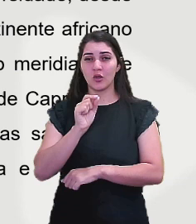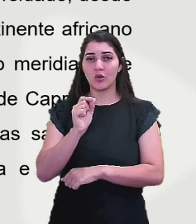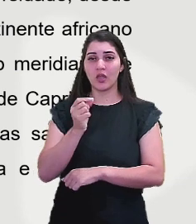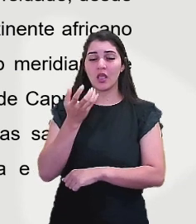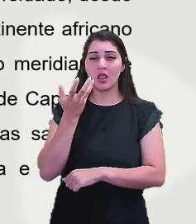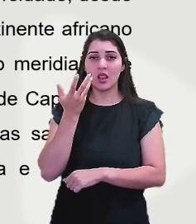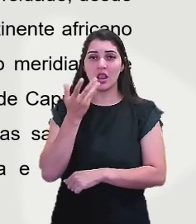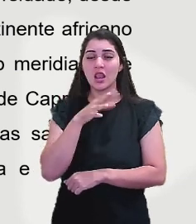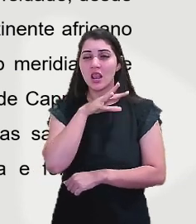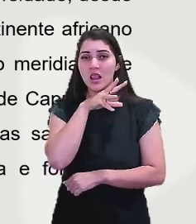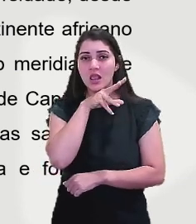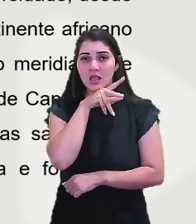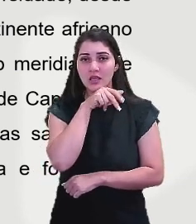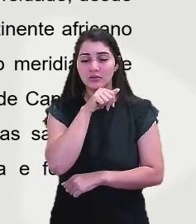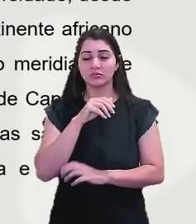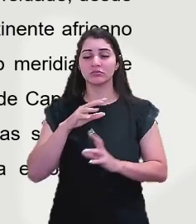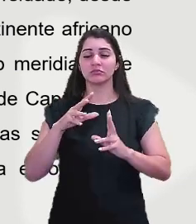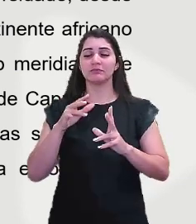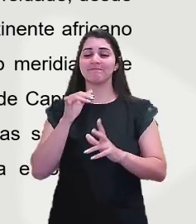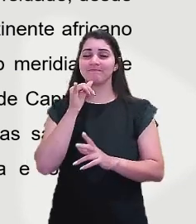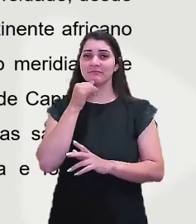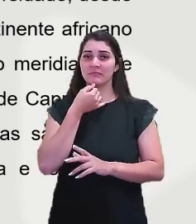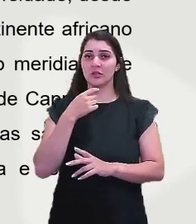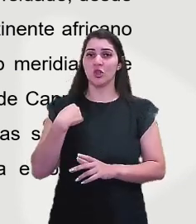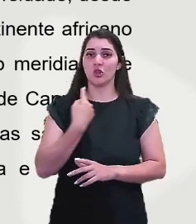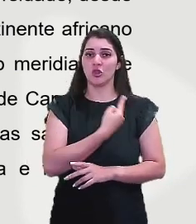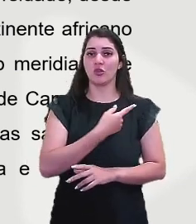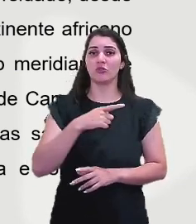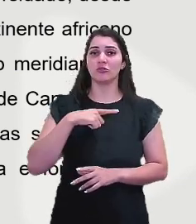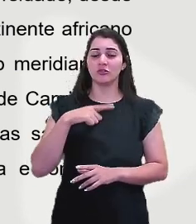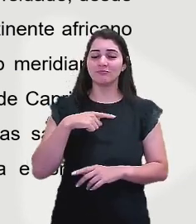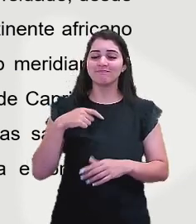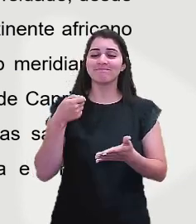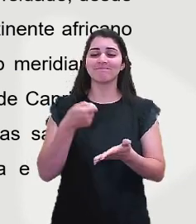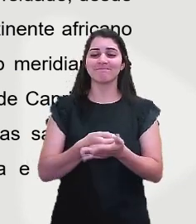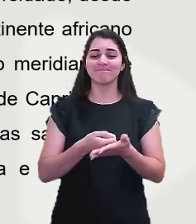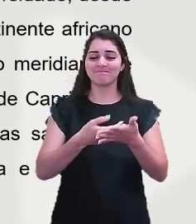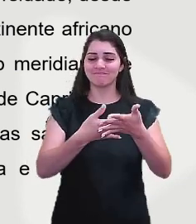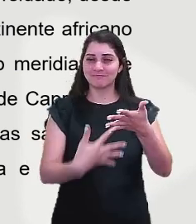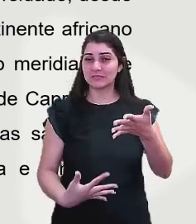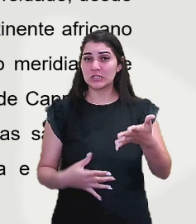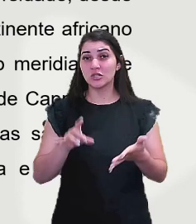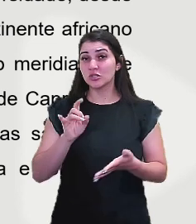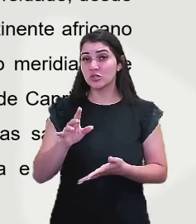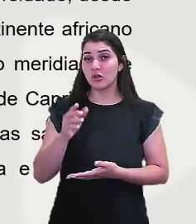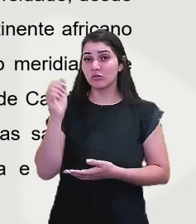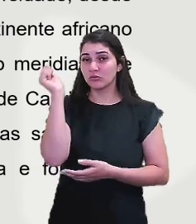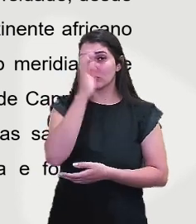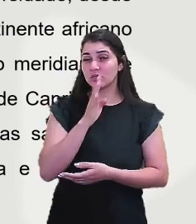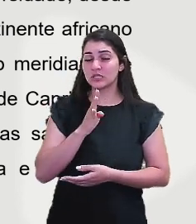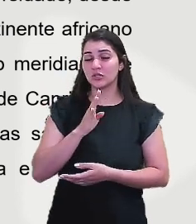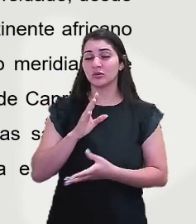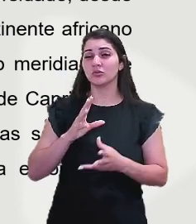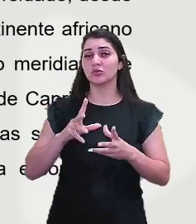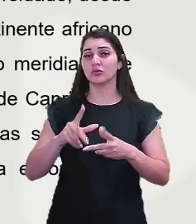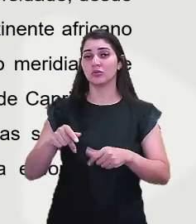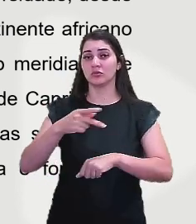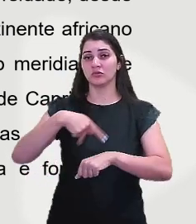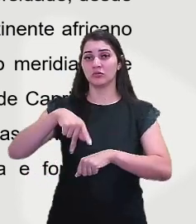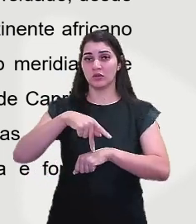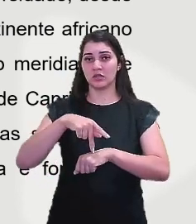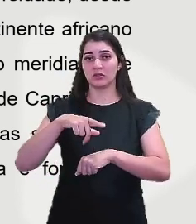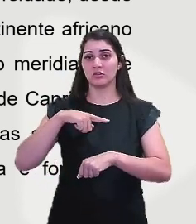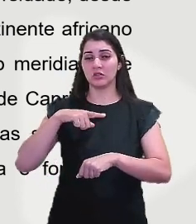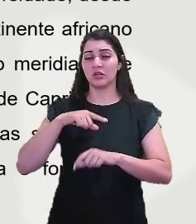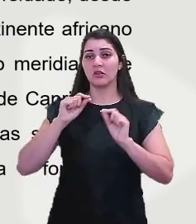tudo que ela traz consigo, mas felizmente nós temos uma dívida imensa com a África. Não só nós brasileiros, mas todos os países que participaram